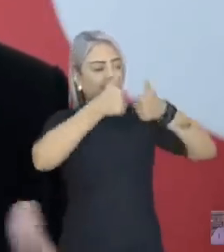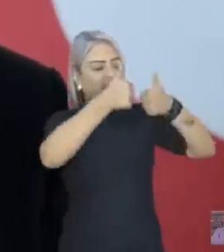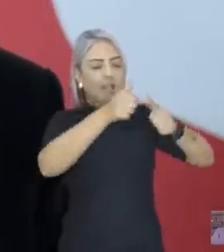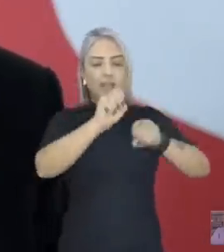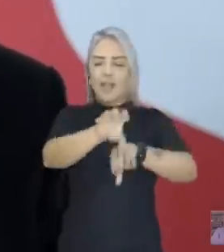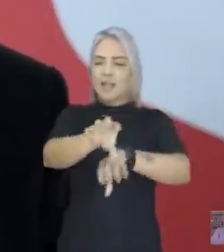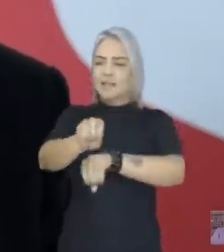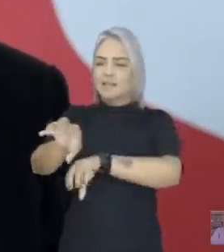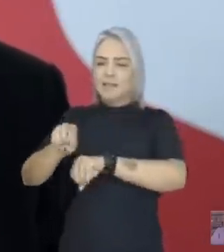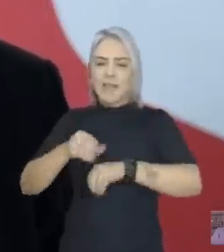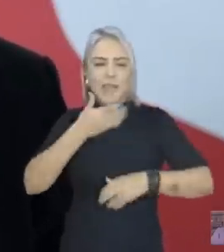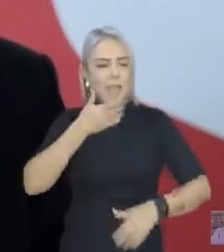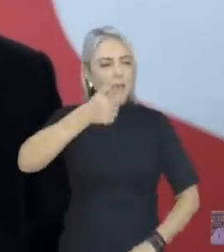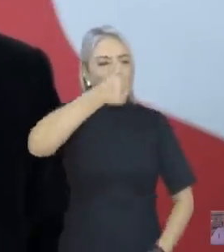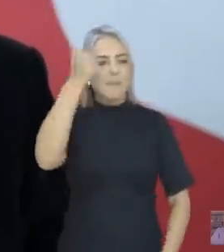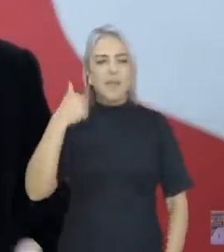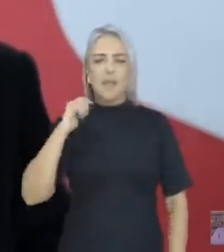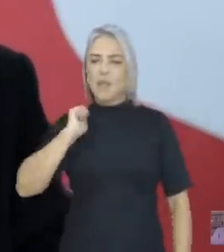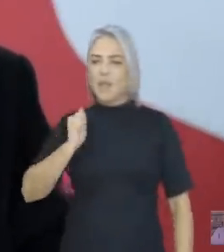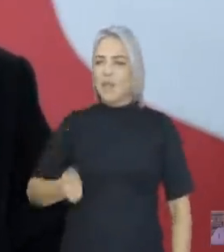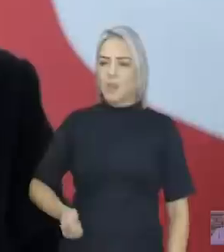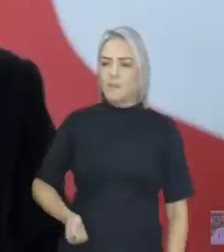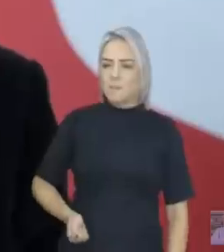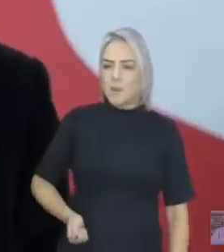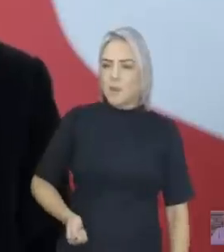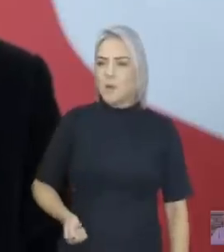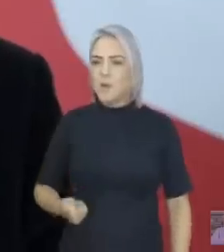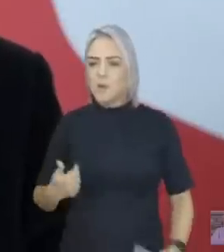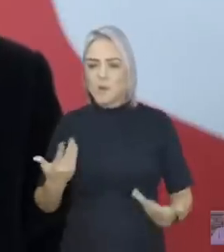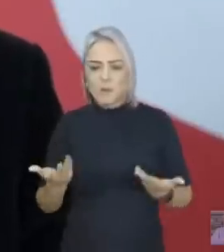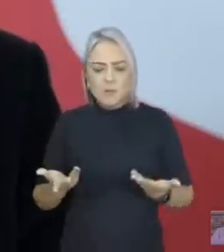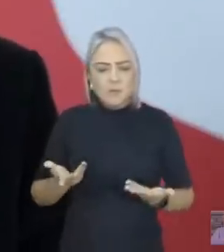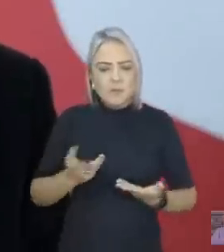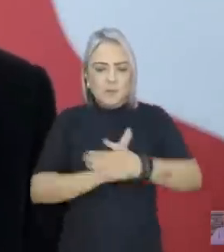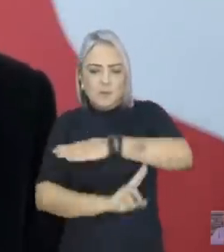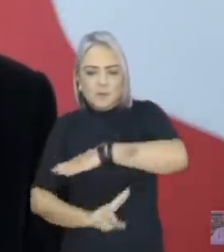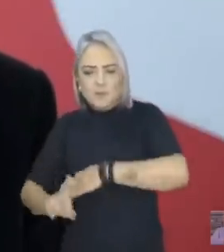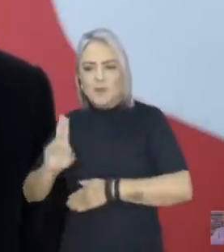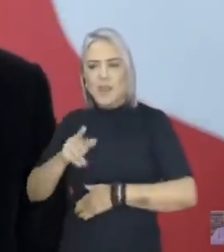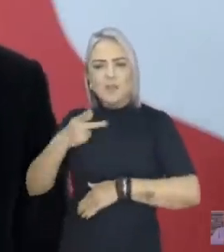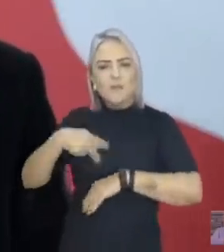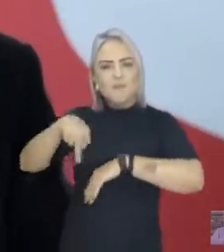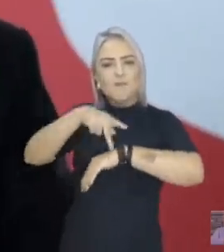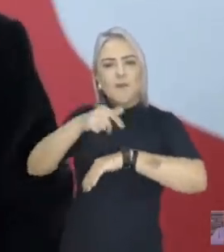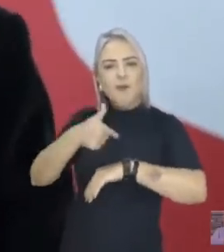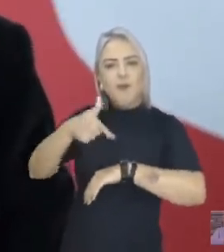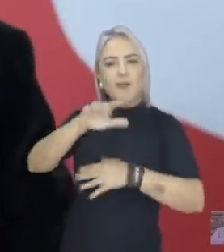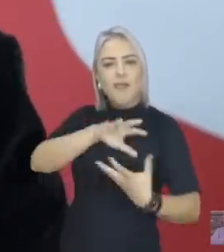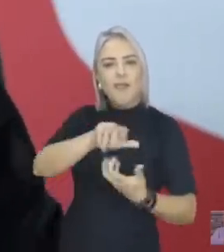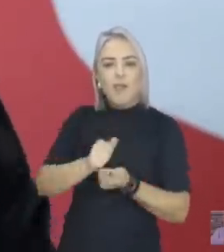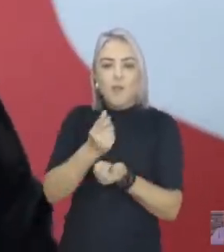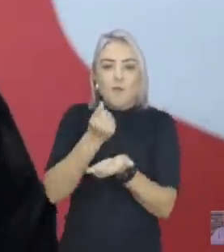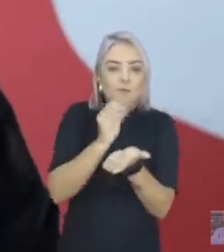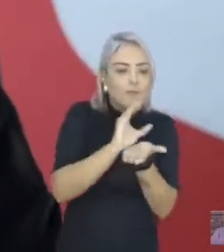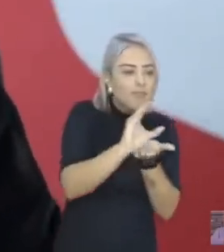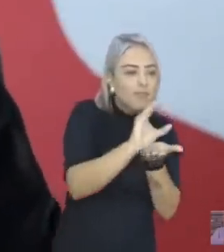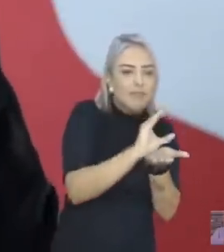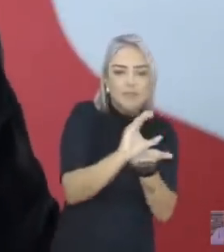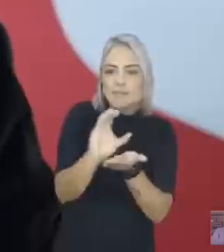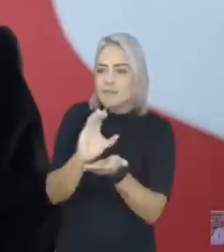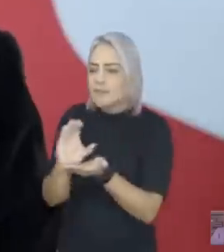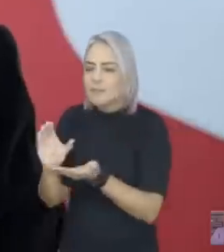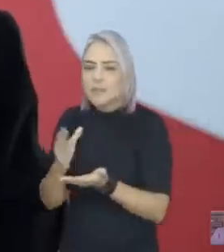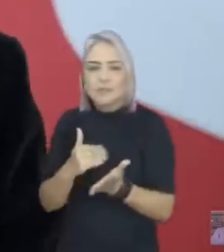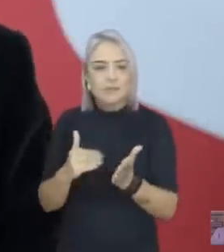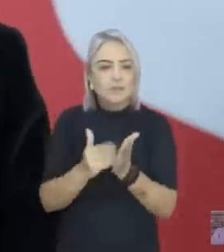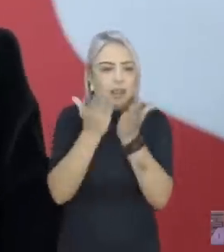das bolsas para as pessoas estudarem, sabe, fora do país, o financiamento, tudo isso acabou, Alckmin.